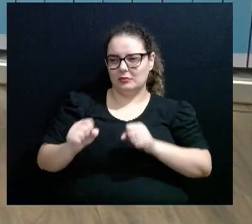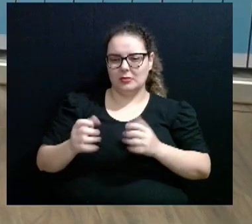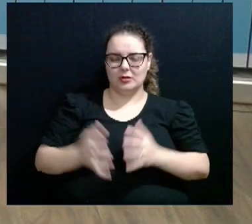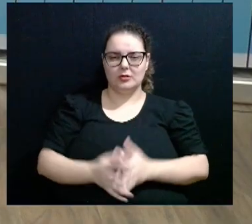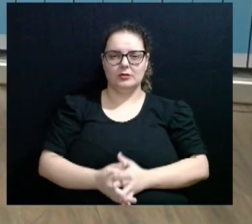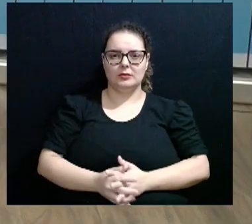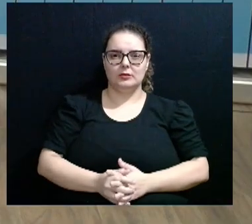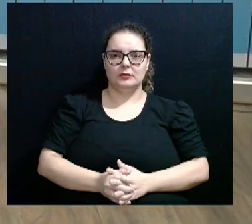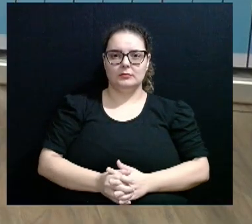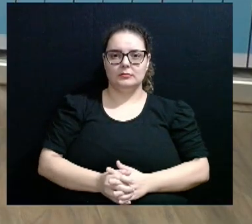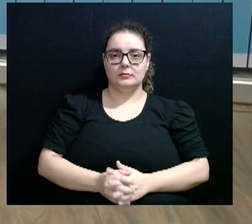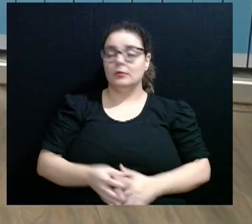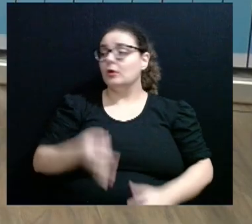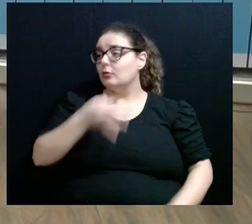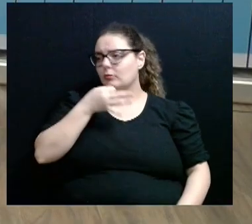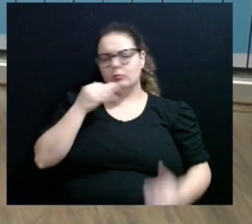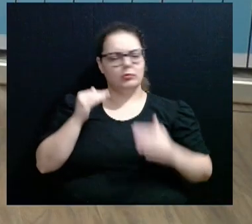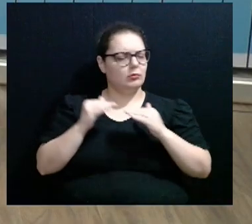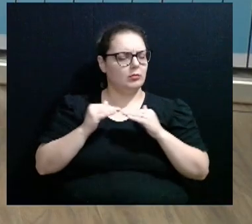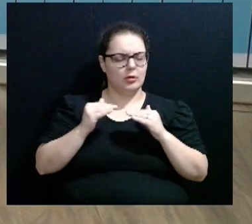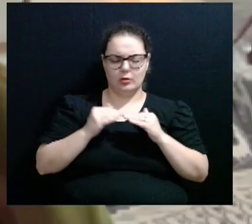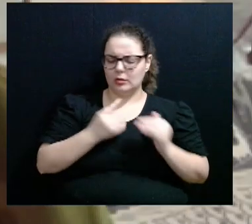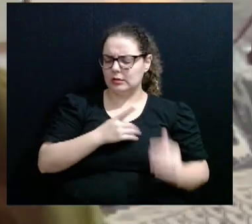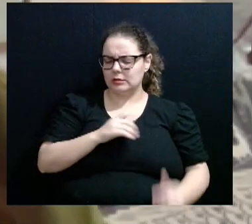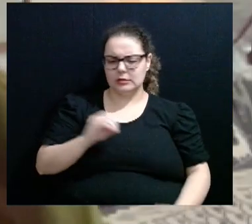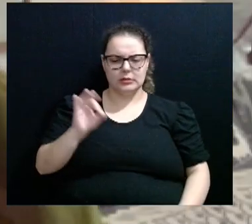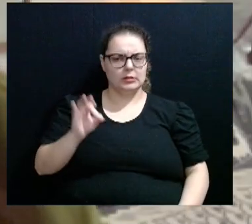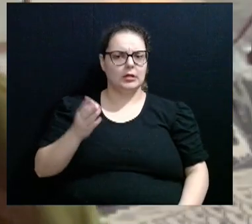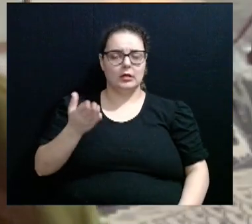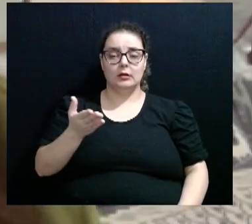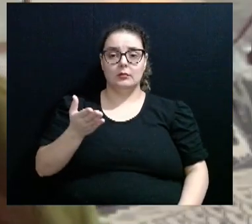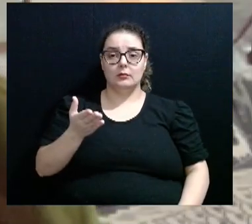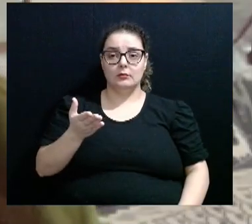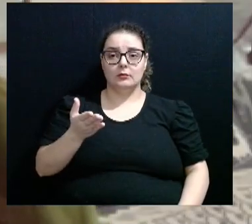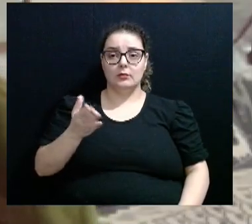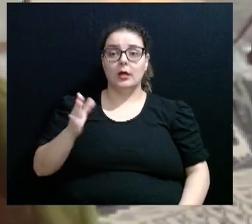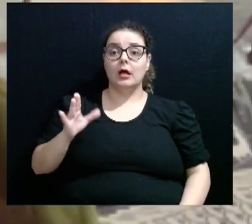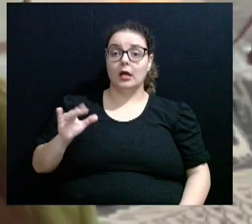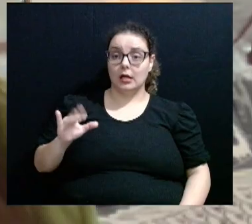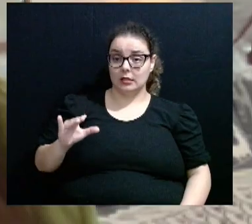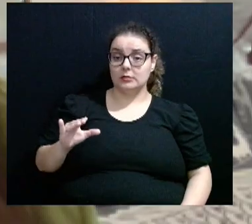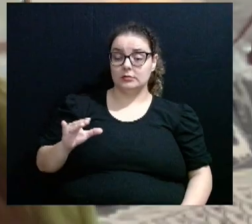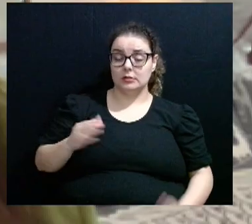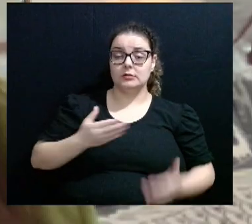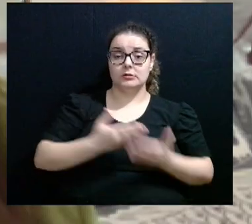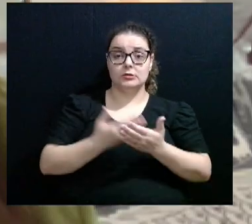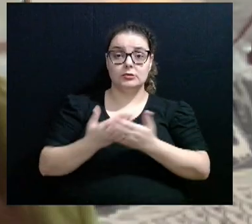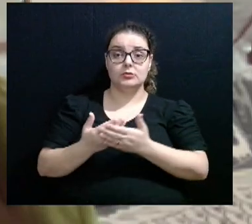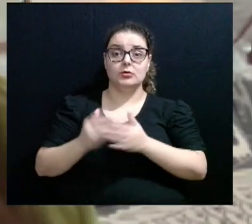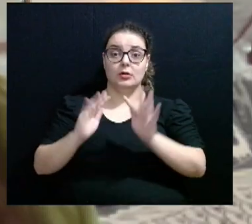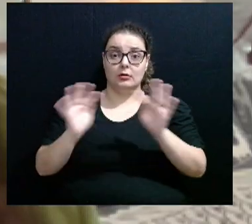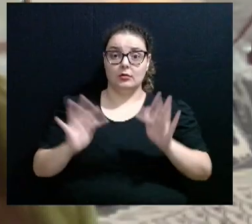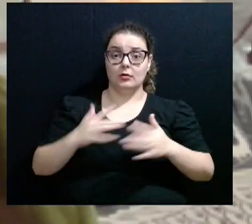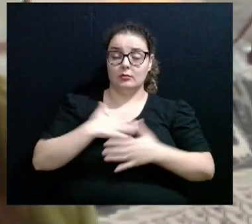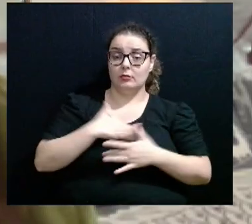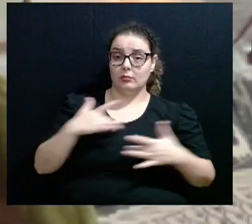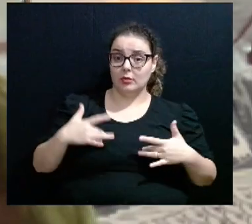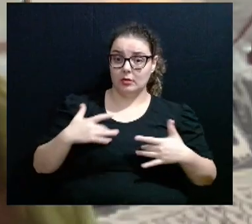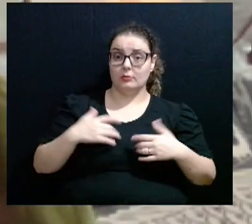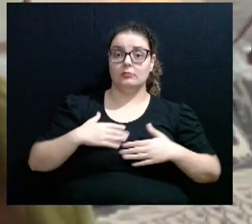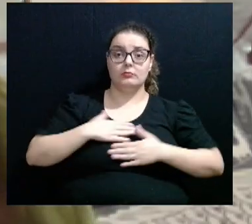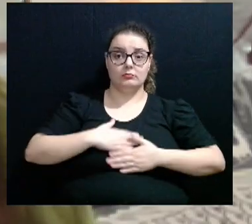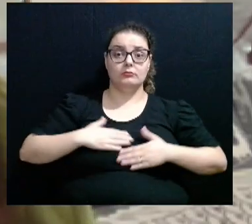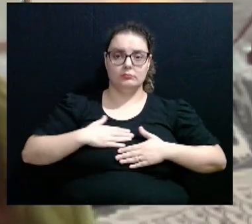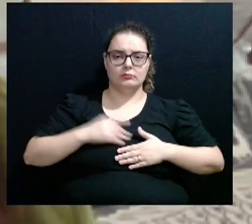Perfeito, concordo 100% com você. A ciência que estuda, de fato, a felicidade, o bem-estar, ela fala que o otimismo é super importante,